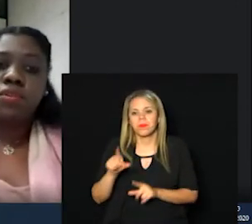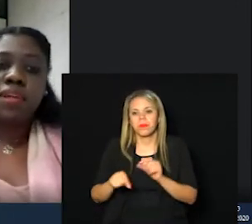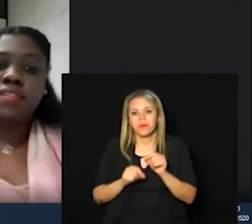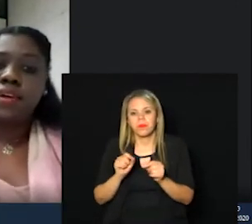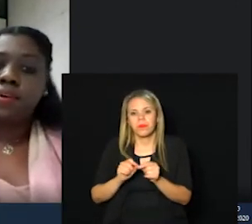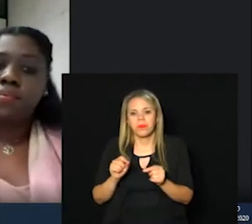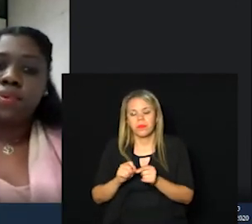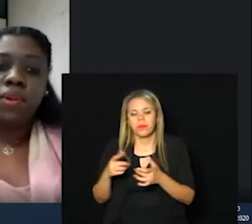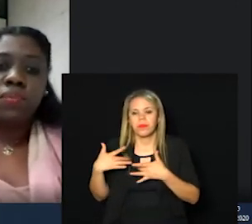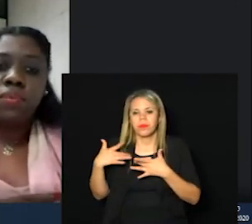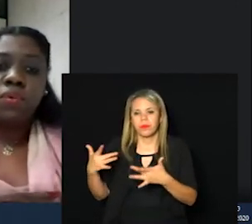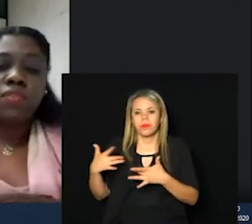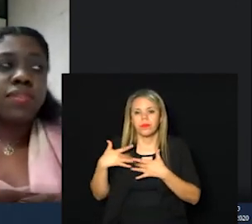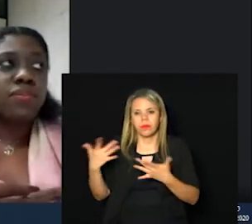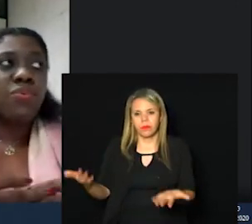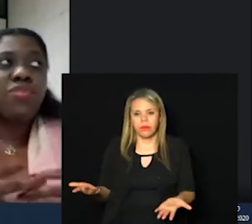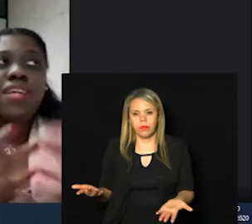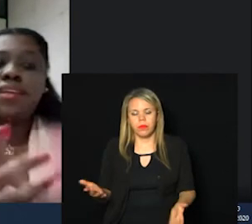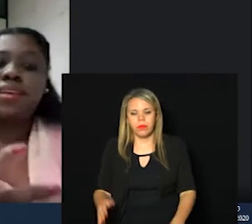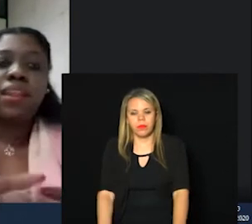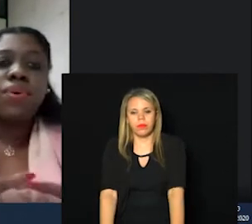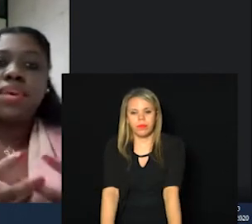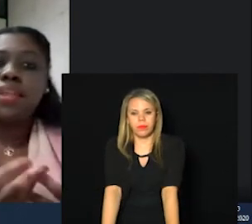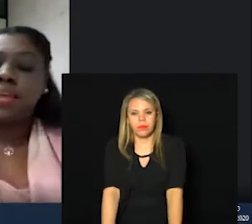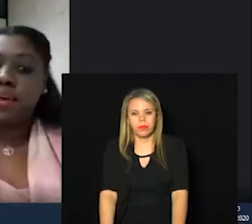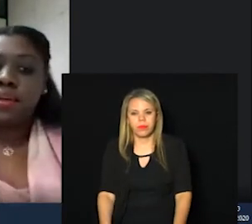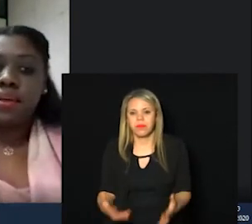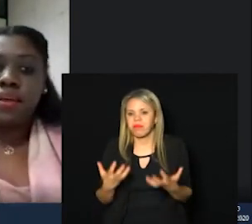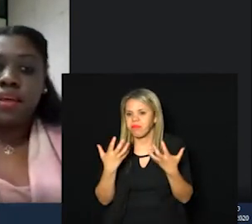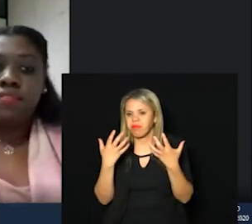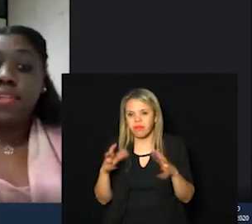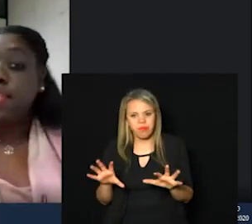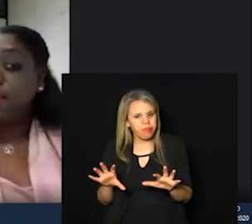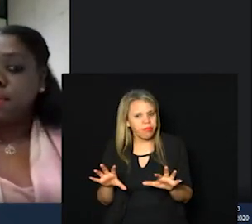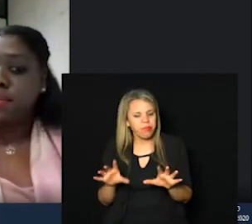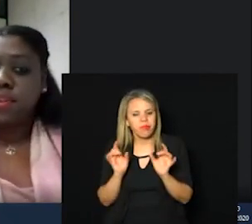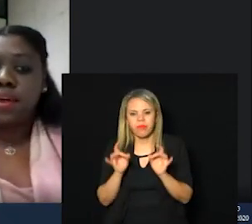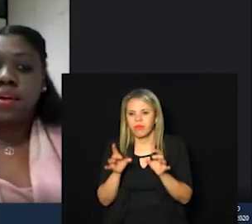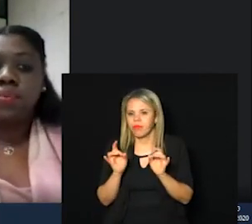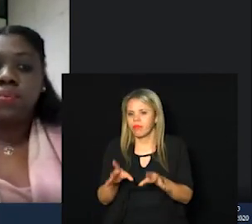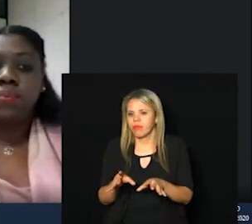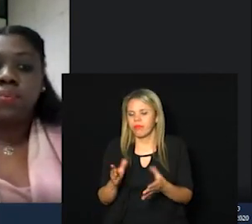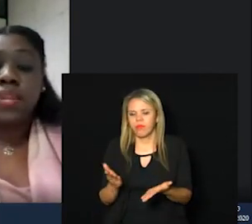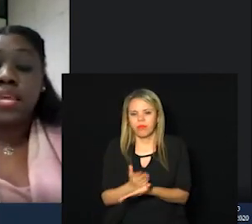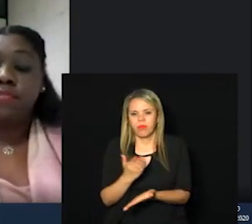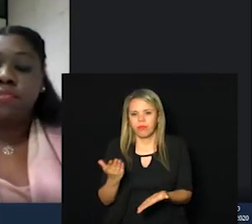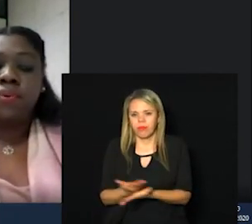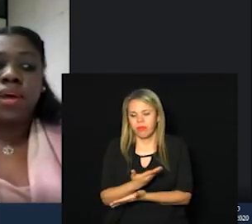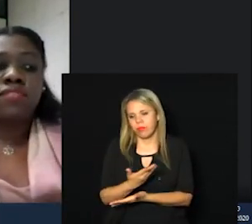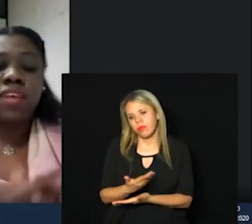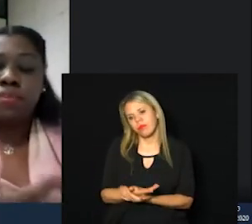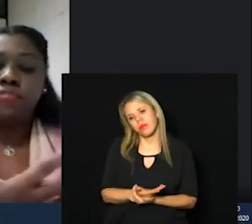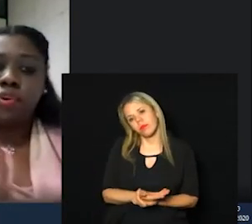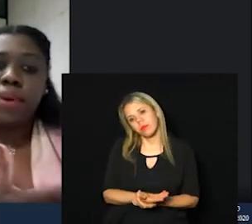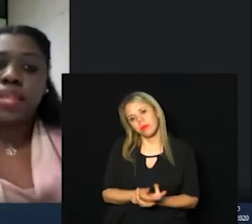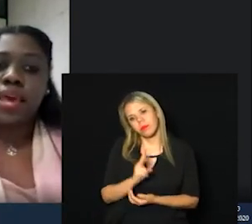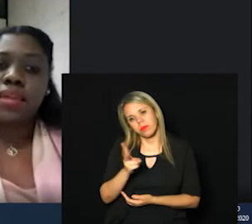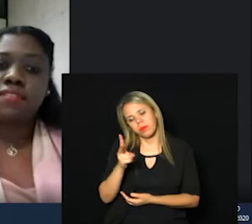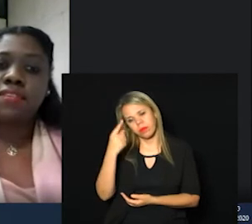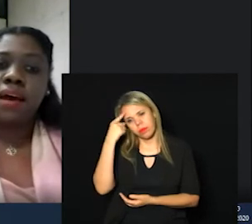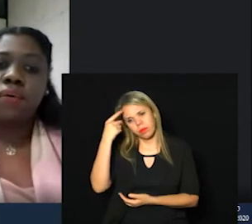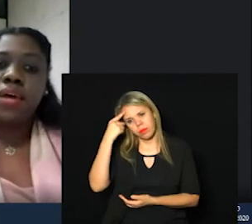uma doação, eu não gostaria, não queria vender, né, o livro, sempre foi uma